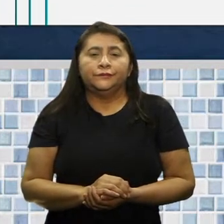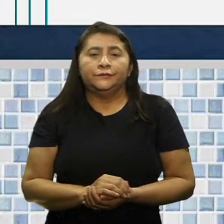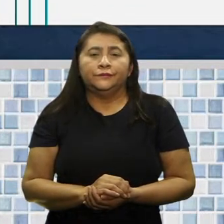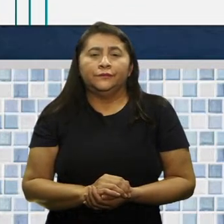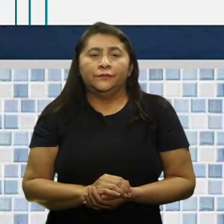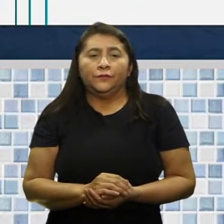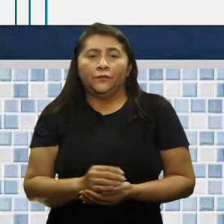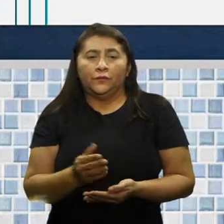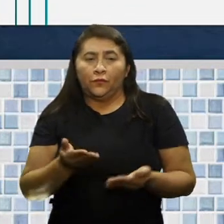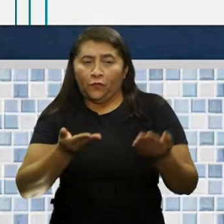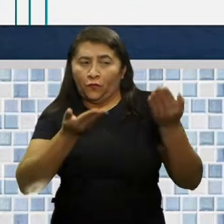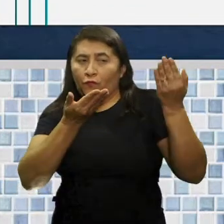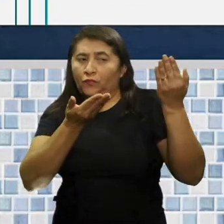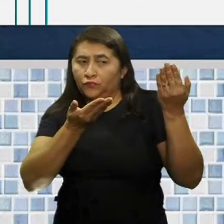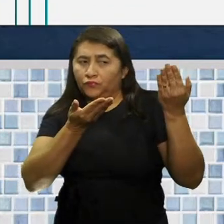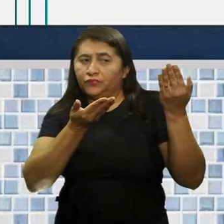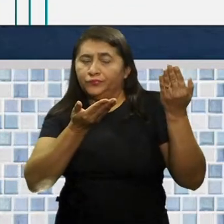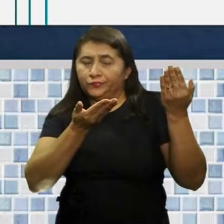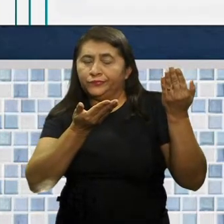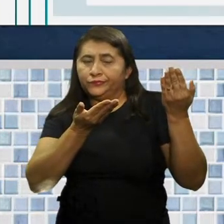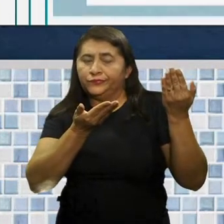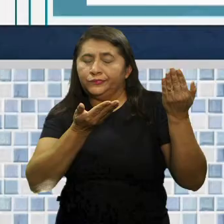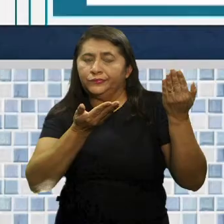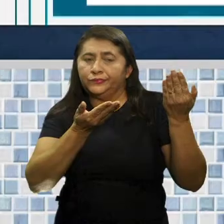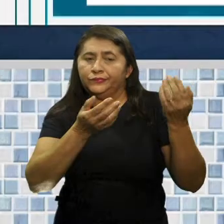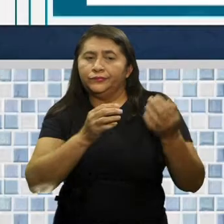dar uma olhada nesses posters, ok?